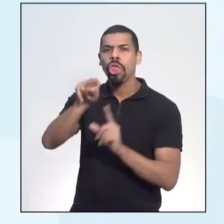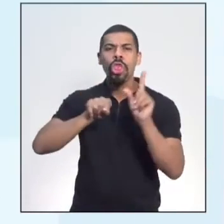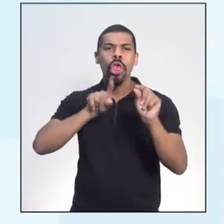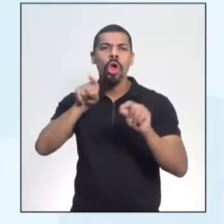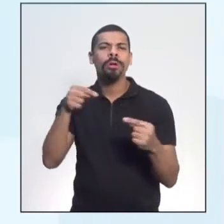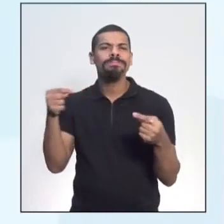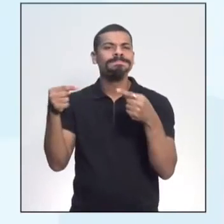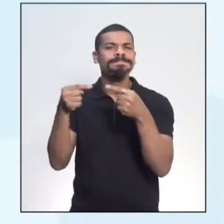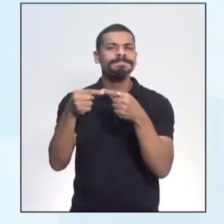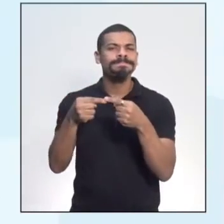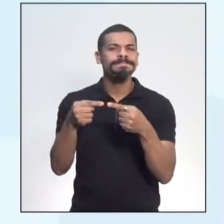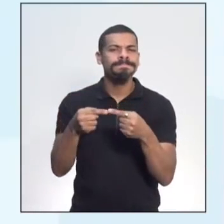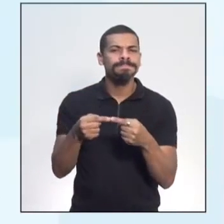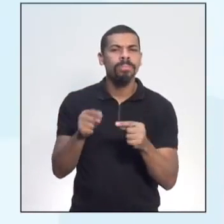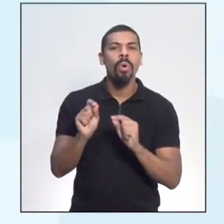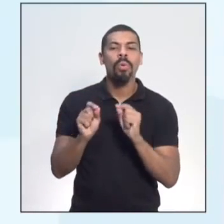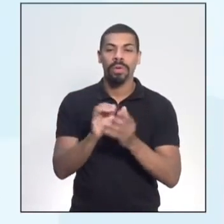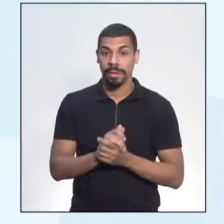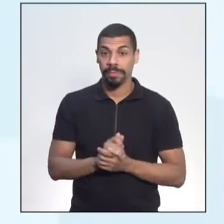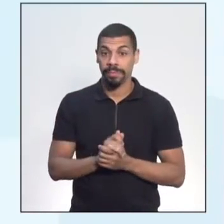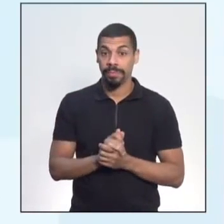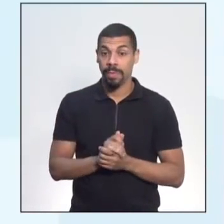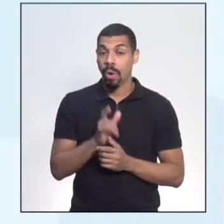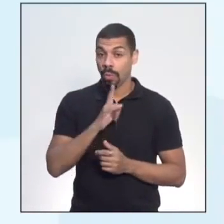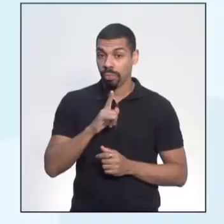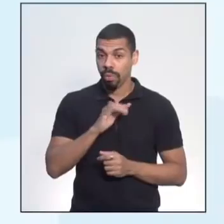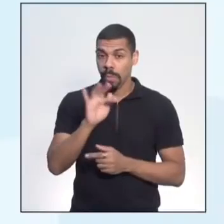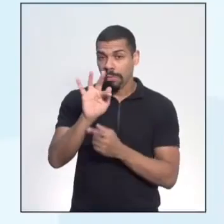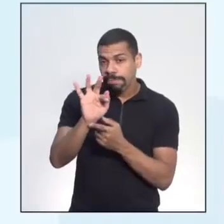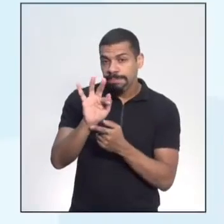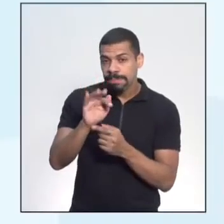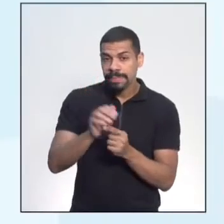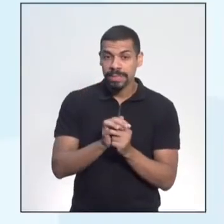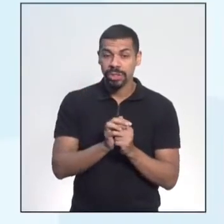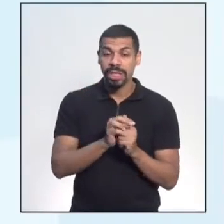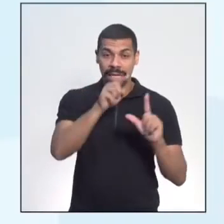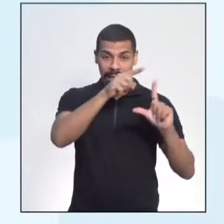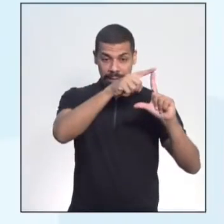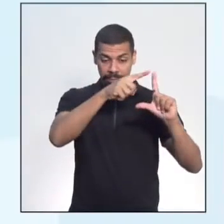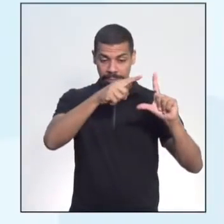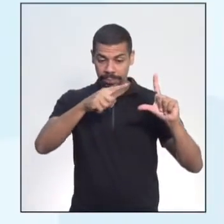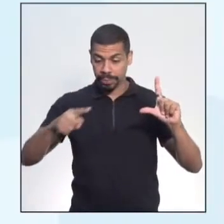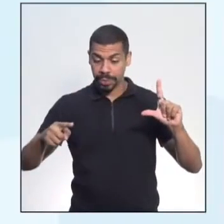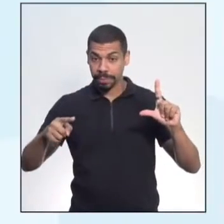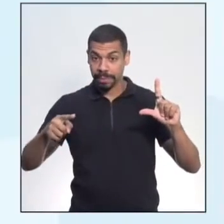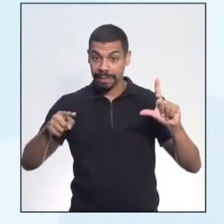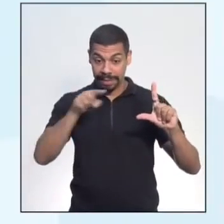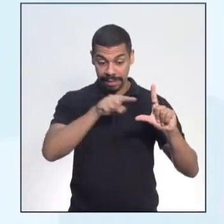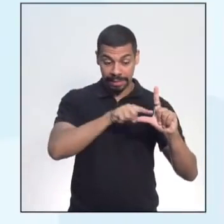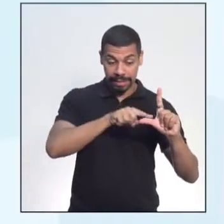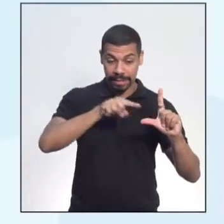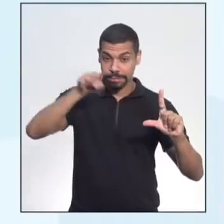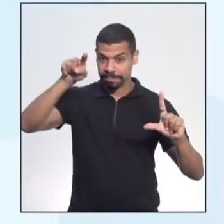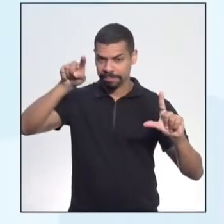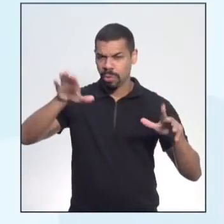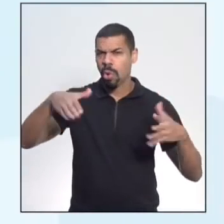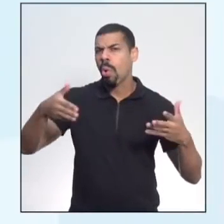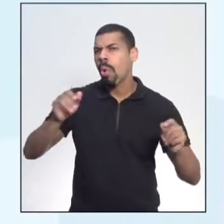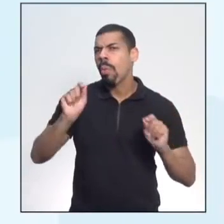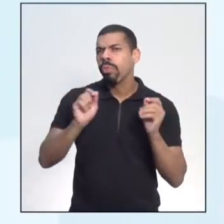que representam, respectivamente, uma função decrescente e crescente. Bom, o que